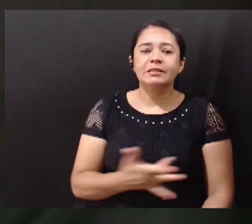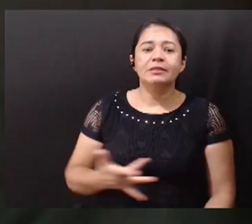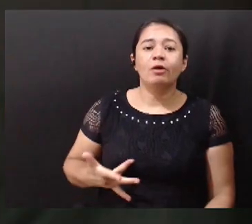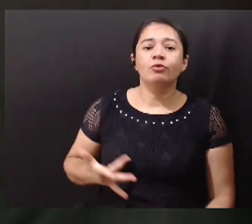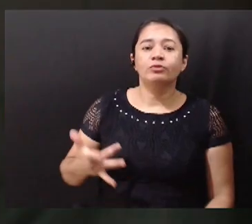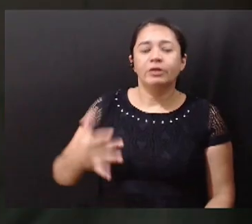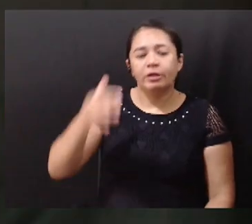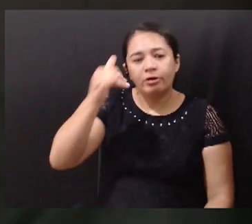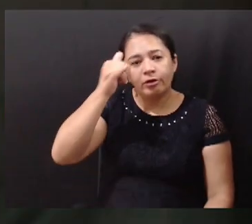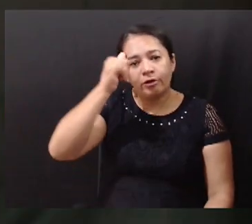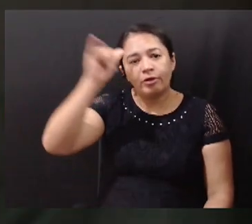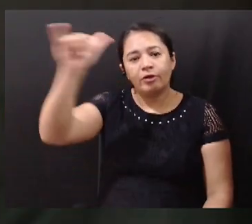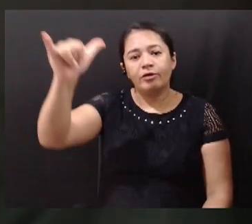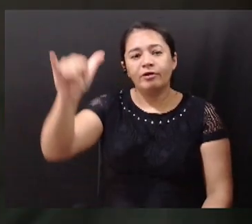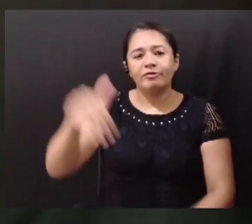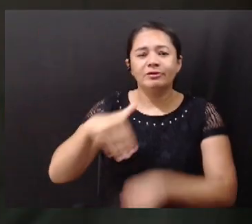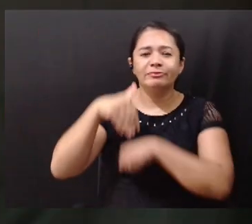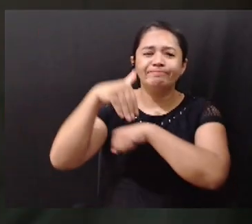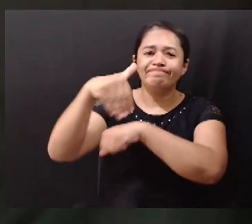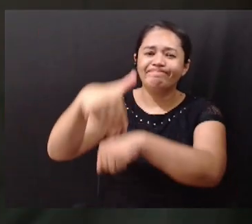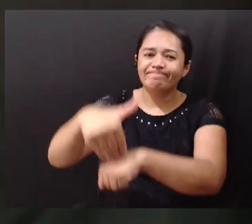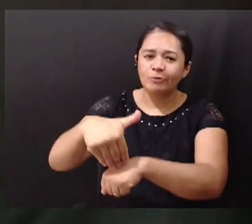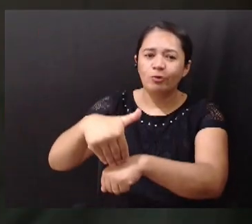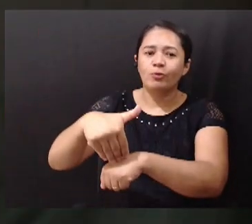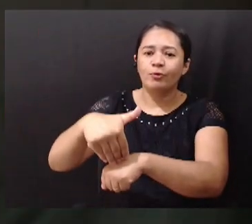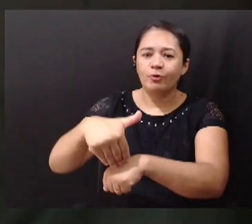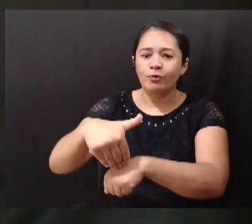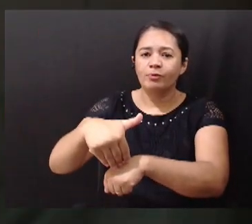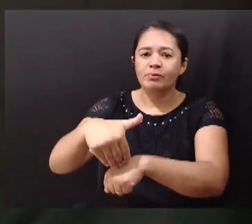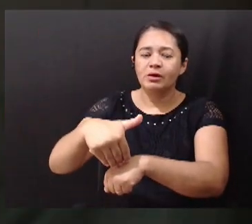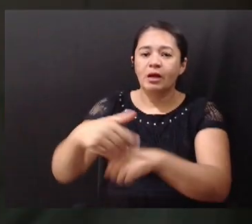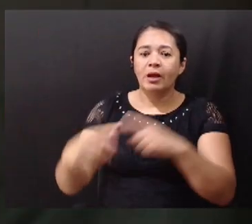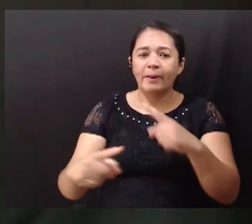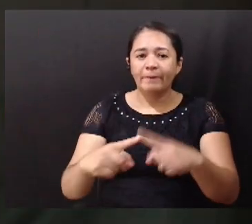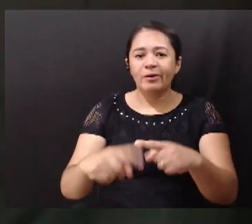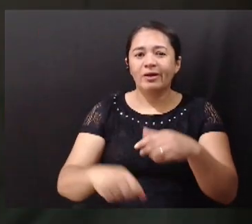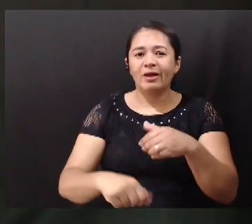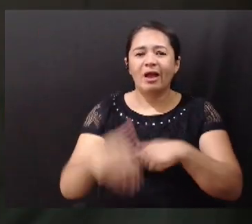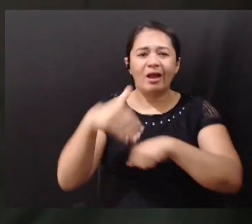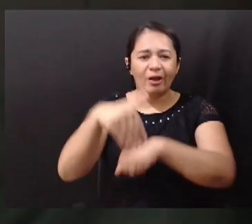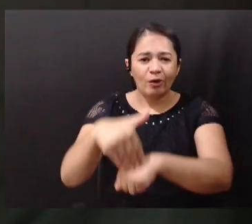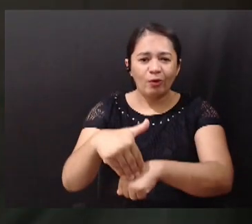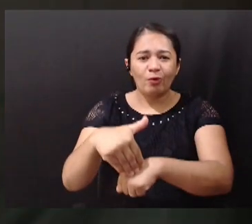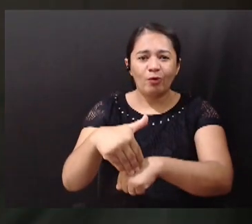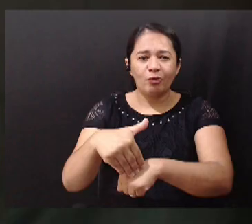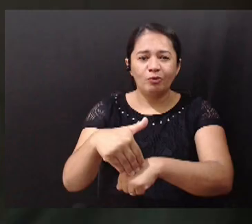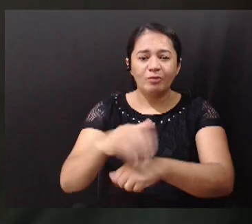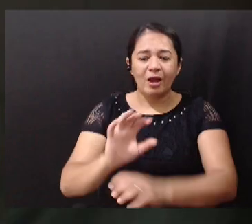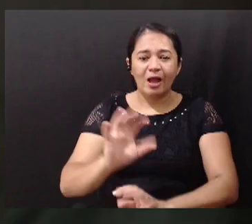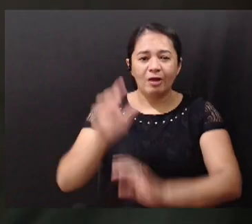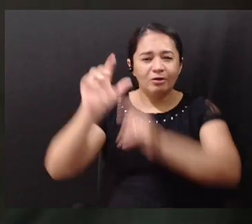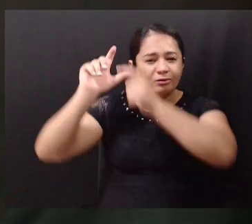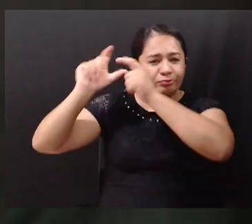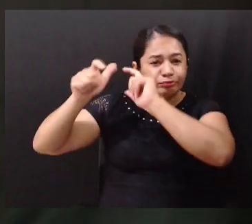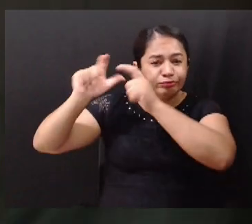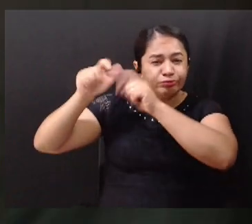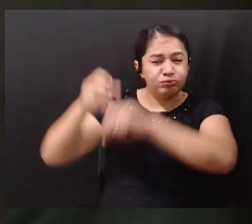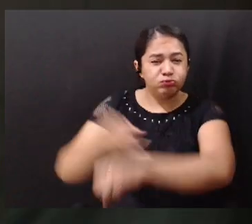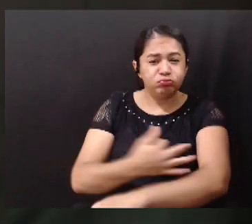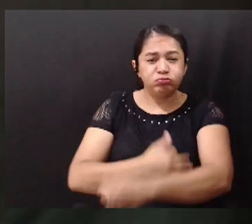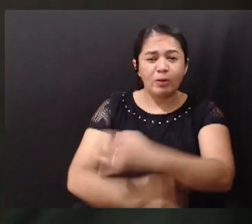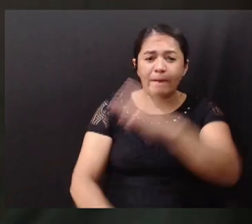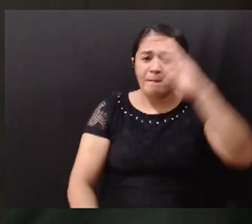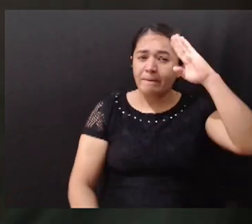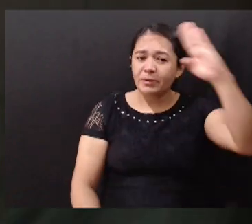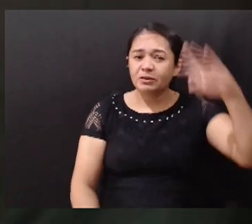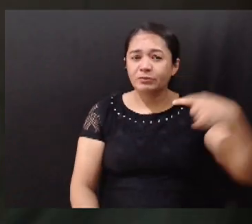da culpa, né? Porque a culpa ela gera um transtorno emocional muito grande, principalmente quando a gente fala dos nossos